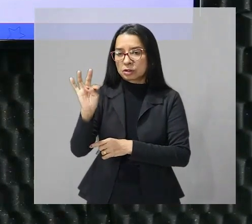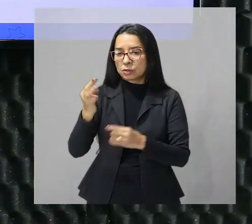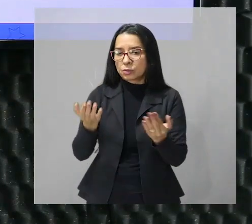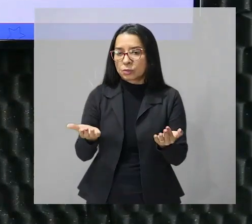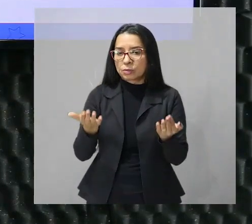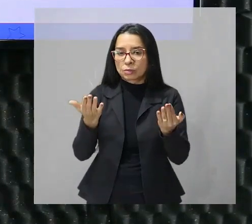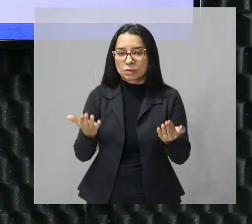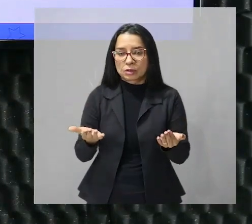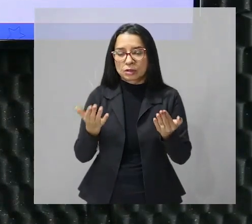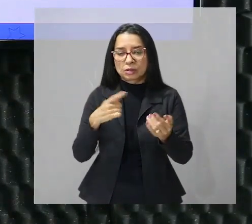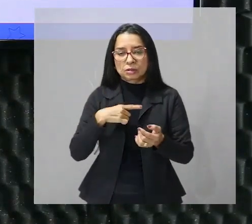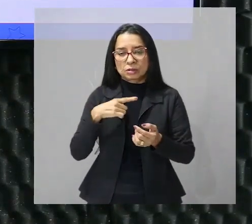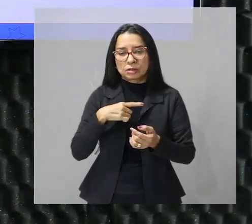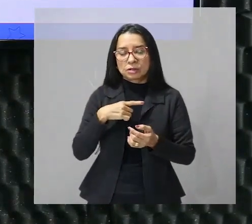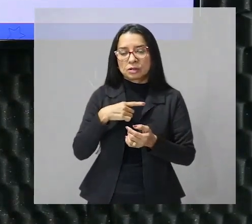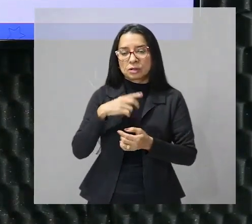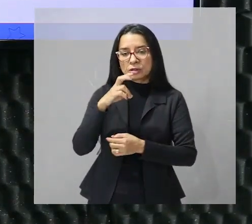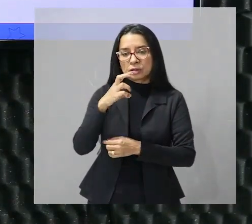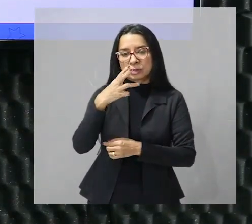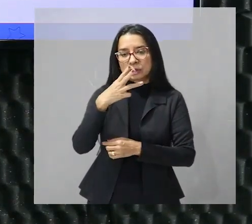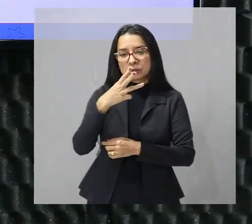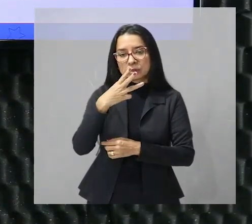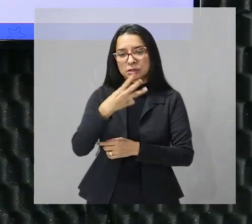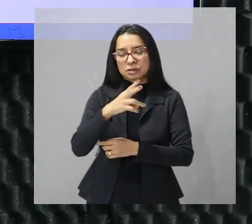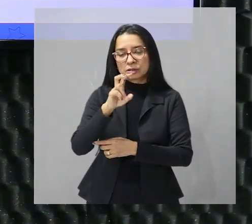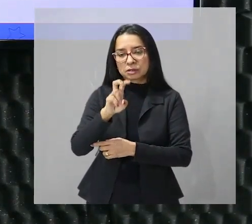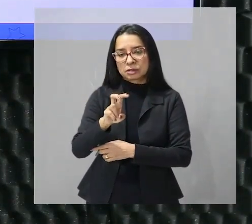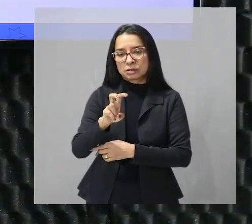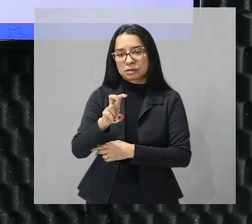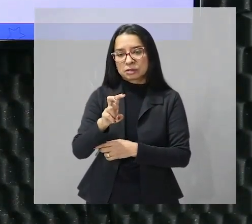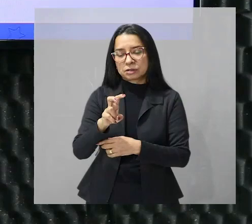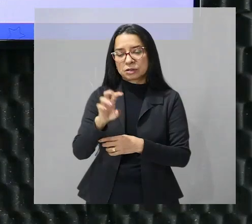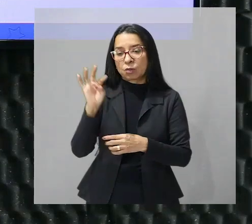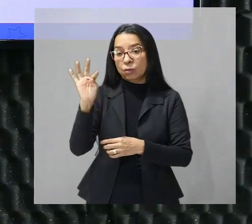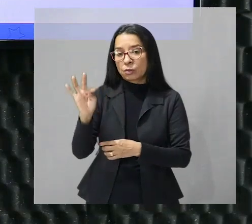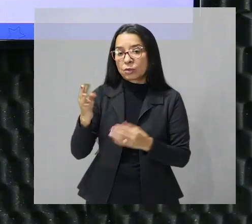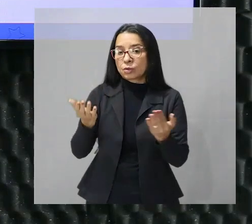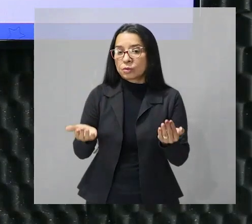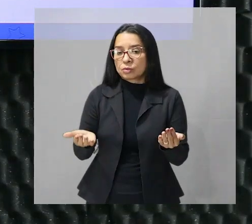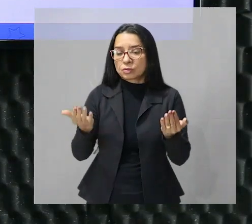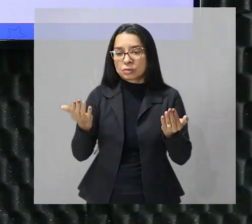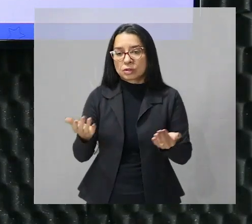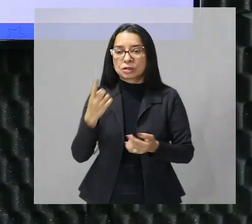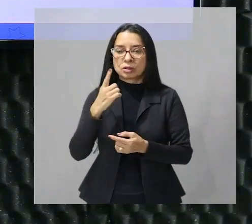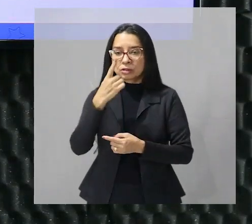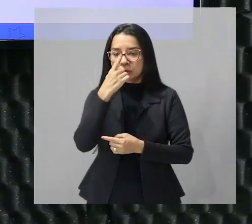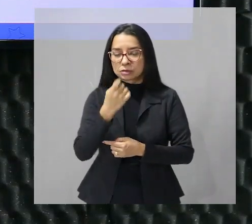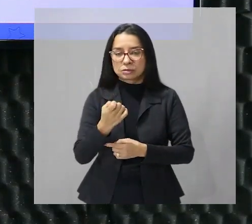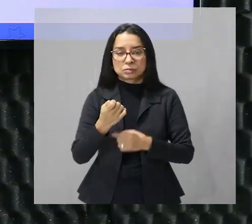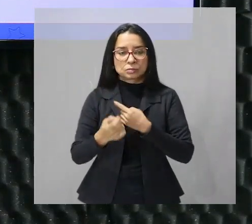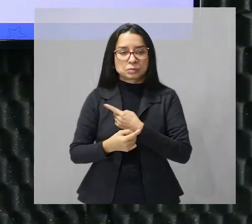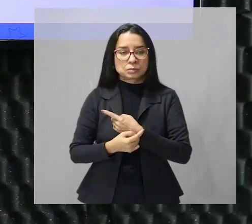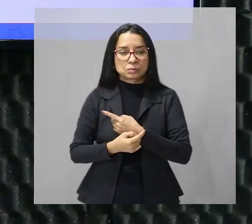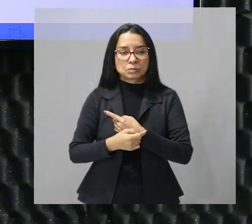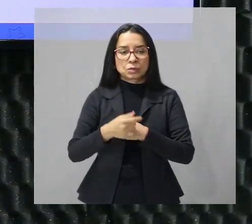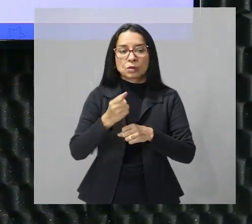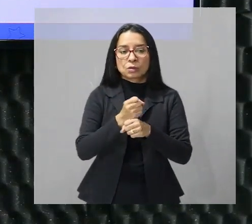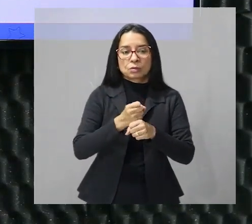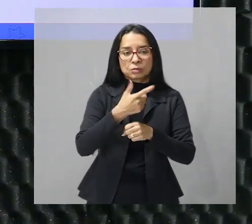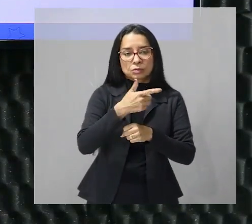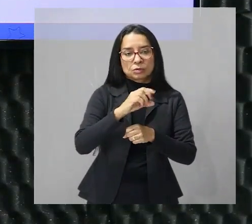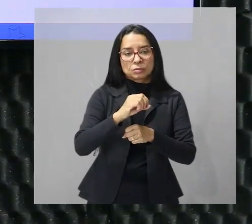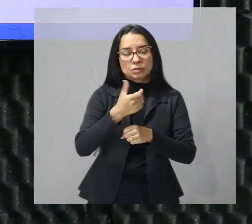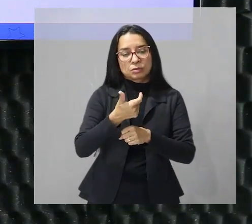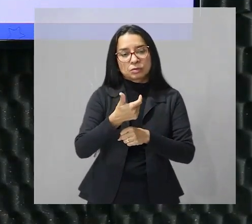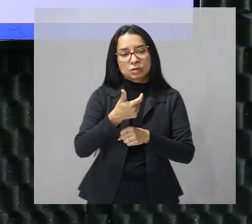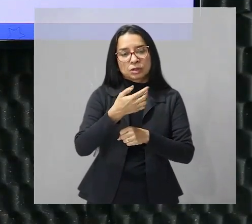lixo. No ano, no outro ano considerado, que é o de 2014, nós vamos fazer o mesmo raciocínio, também uma soma, tá? Então, 20 mais